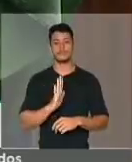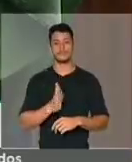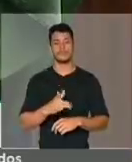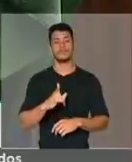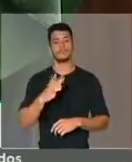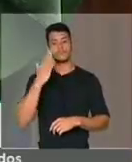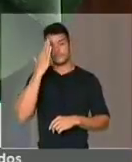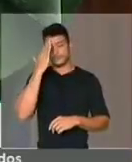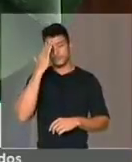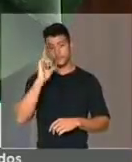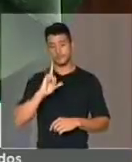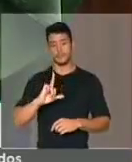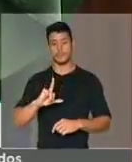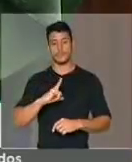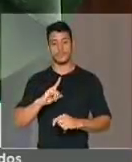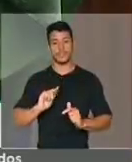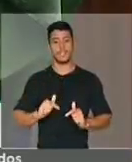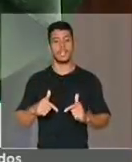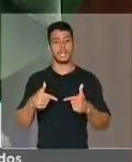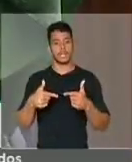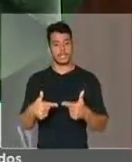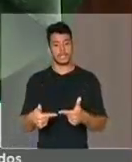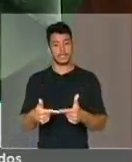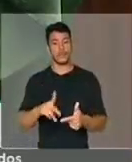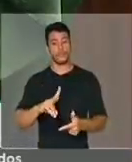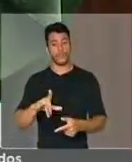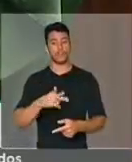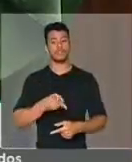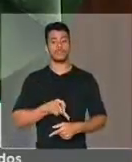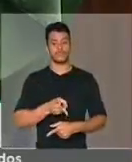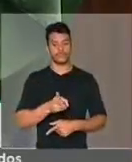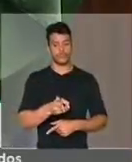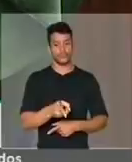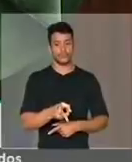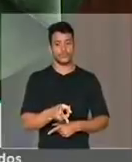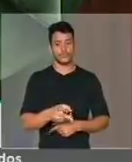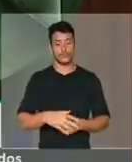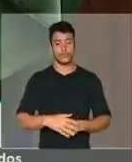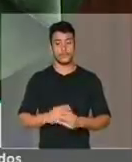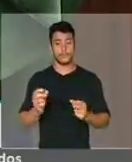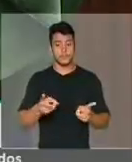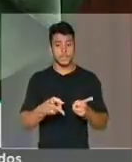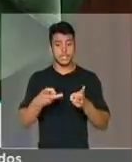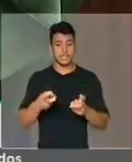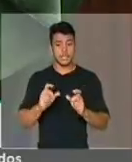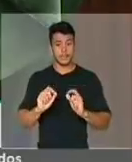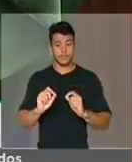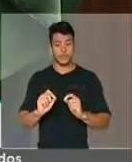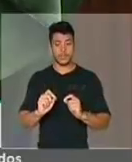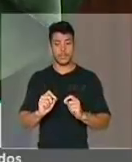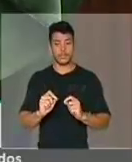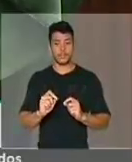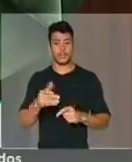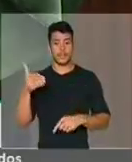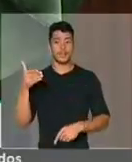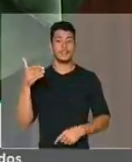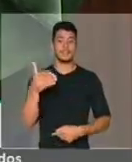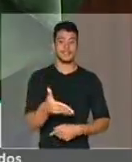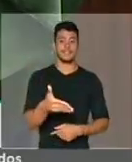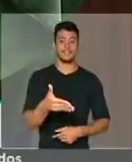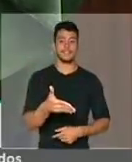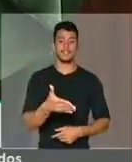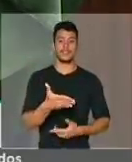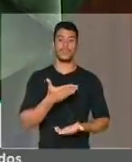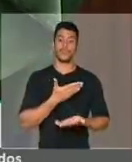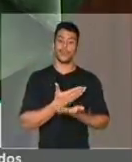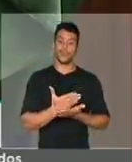ações de alcance social sejam paralelamente adotadas. Veja-se que a intervenção se dá no prazo exato que